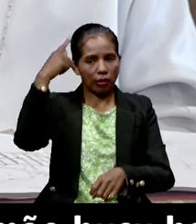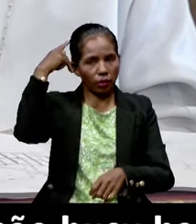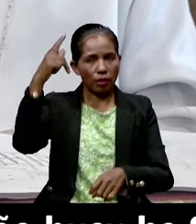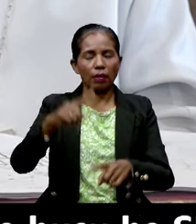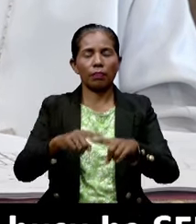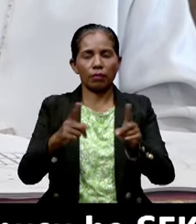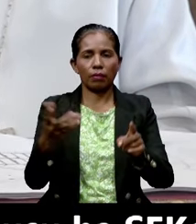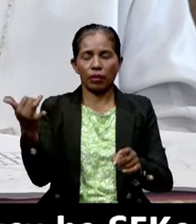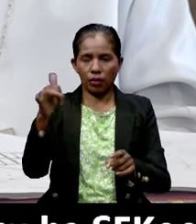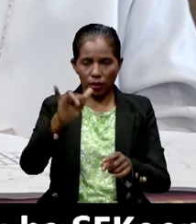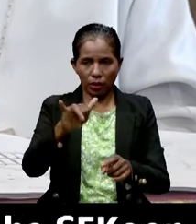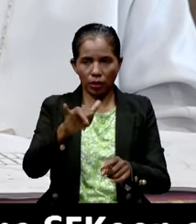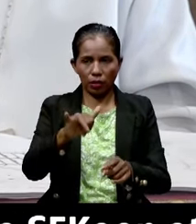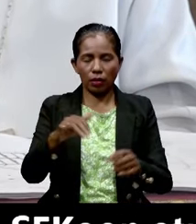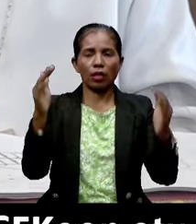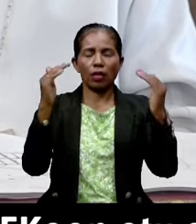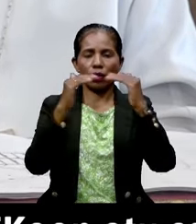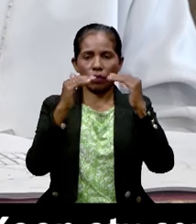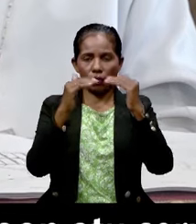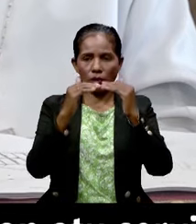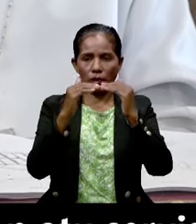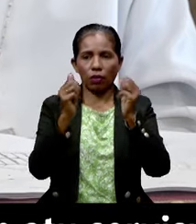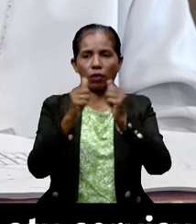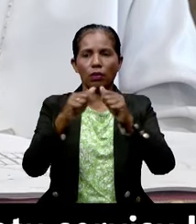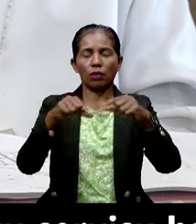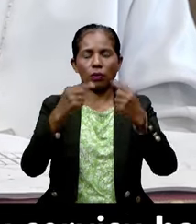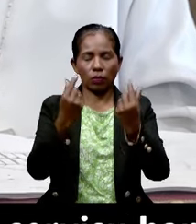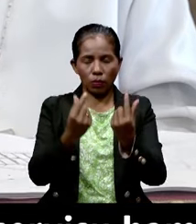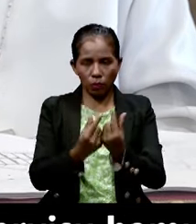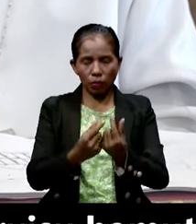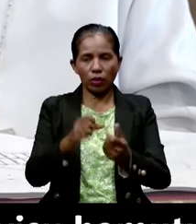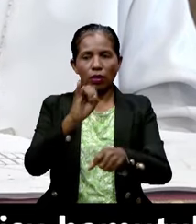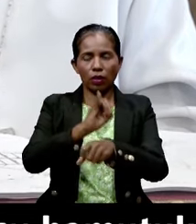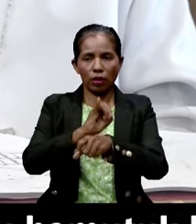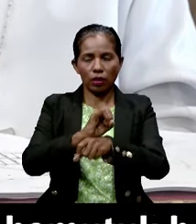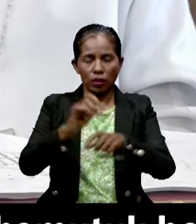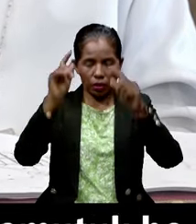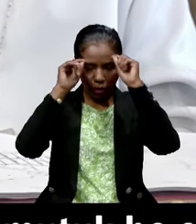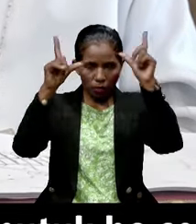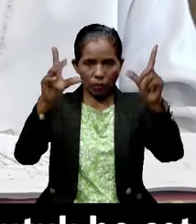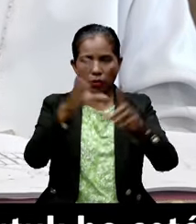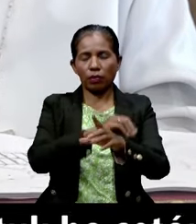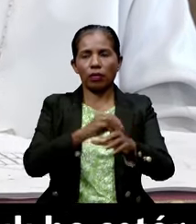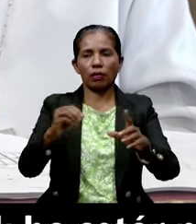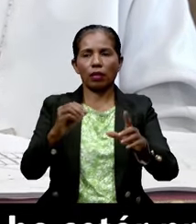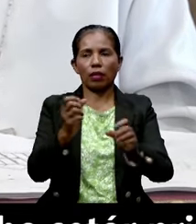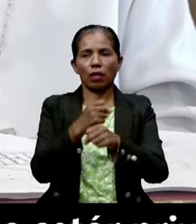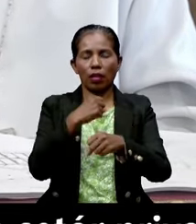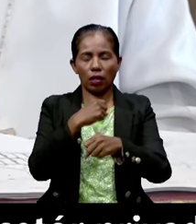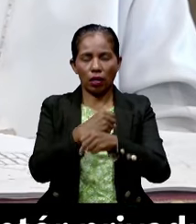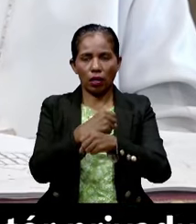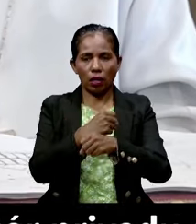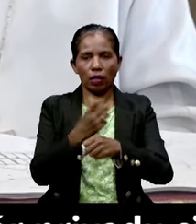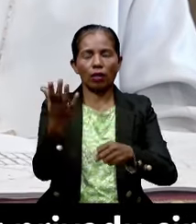será feita a reunião com a equipa da liturgia em Timor através de Zoom. Então nós